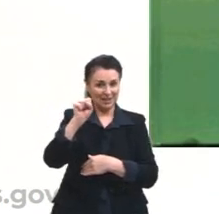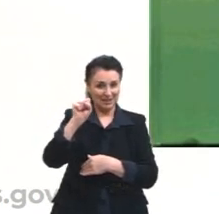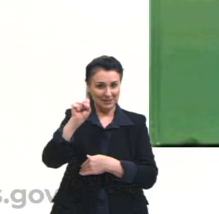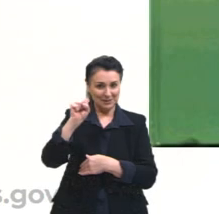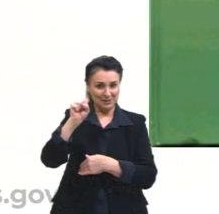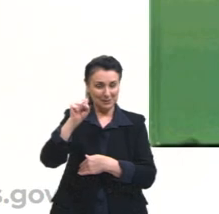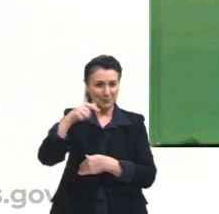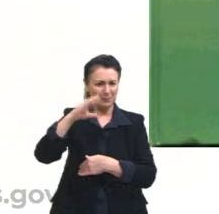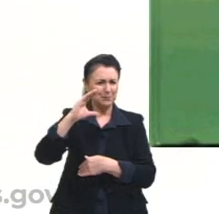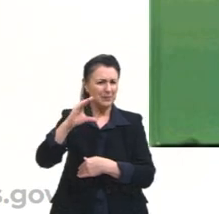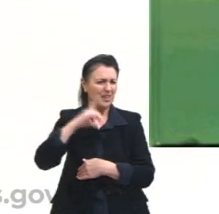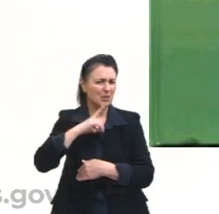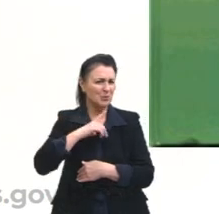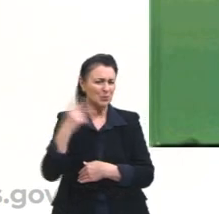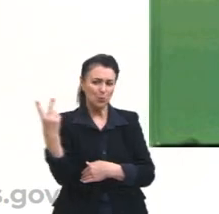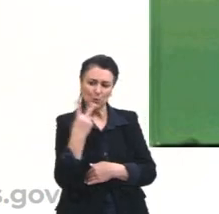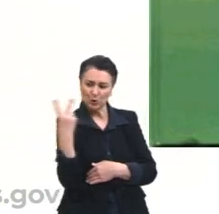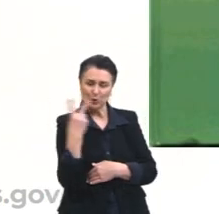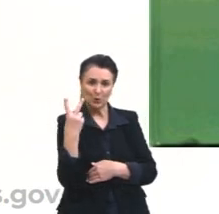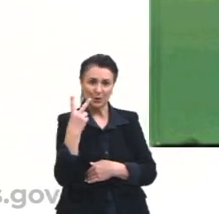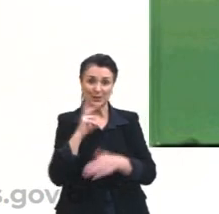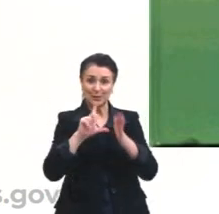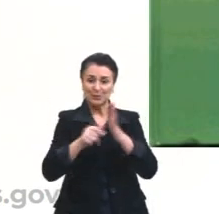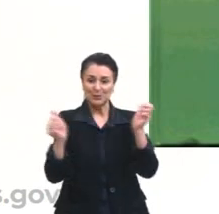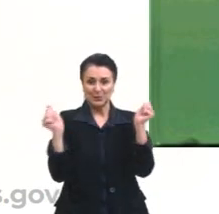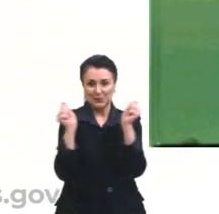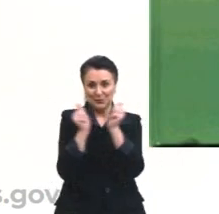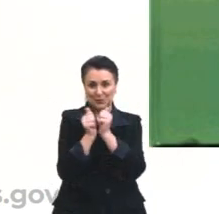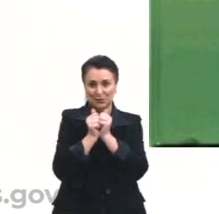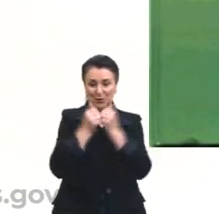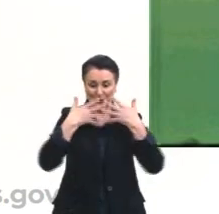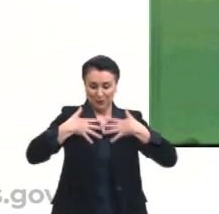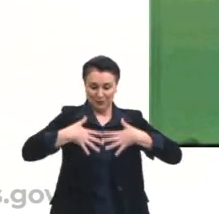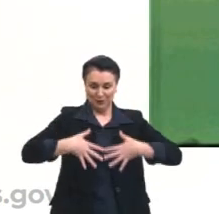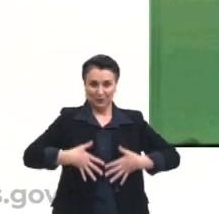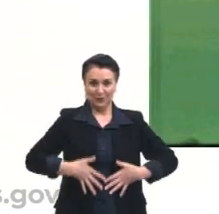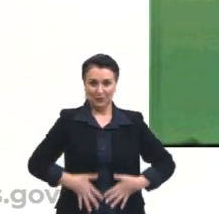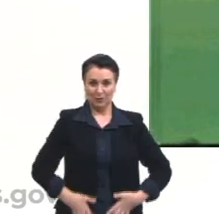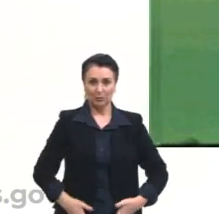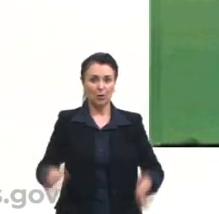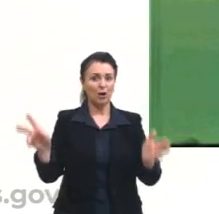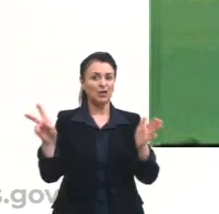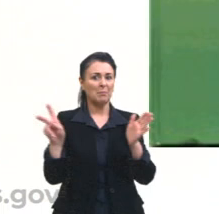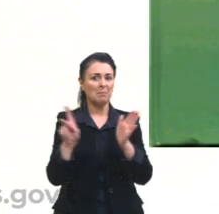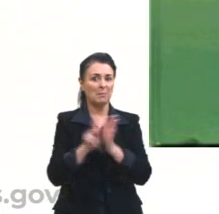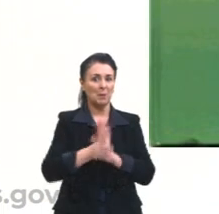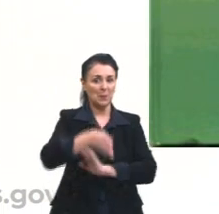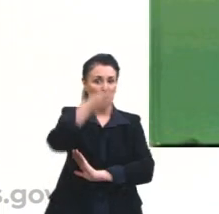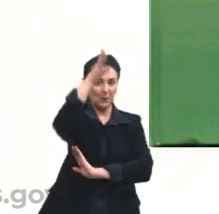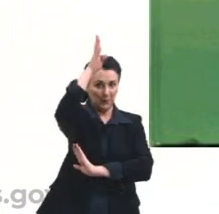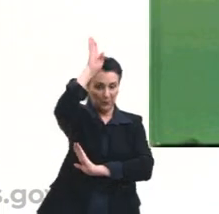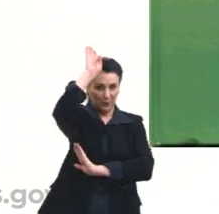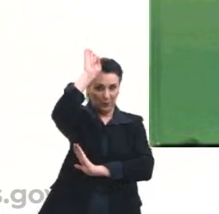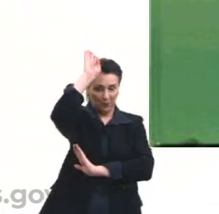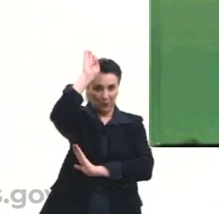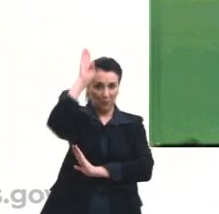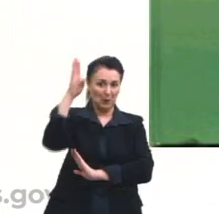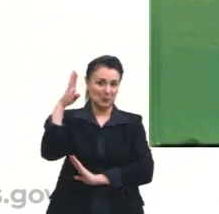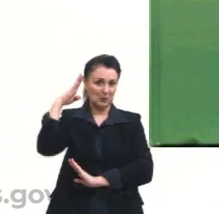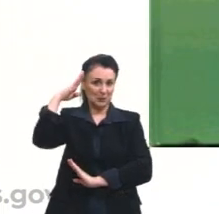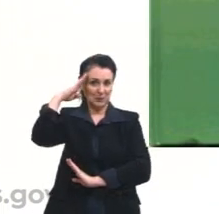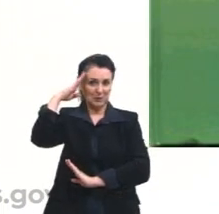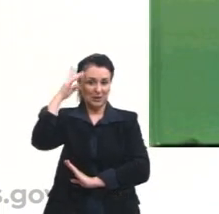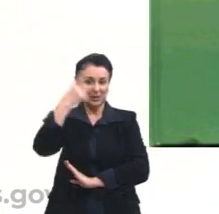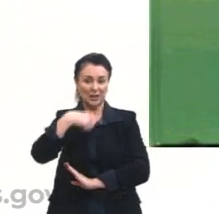outra capa tem o o riscos Obelix vestidos de legionários Romanos de soldados e tem